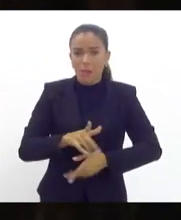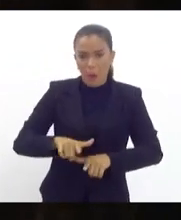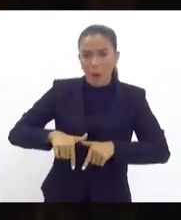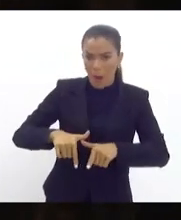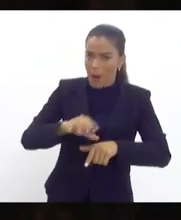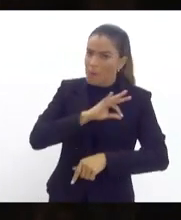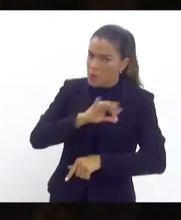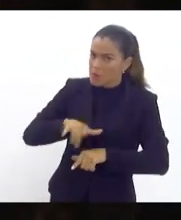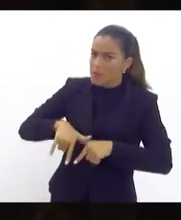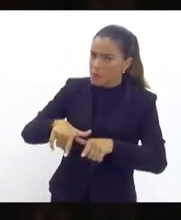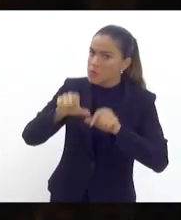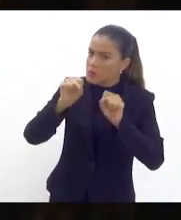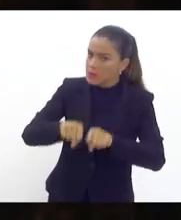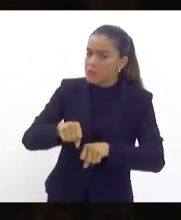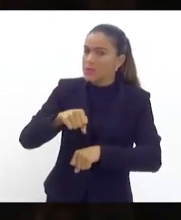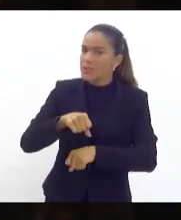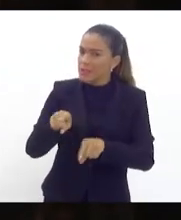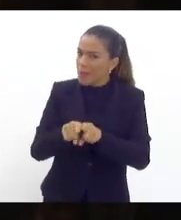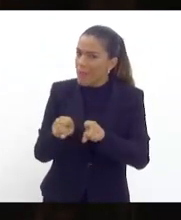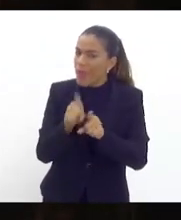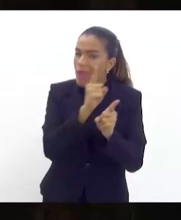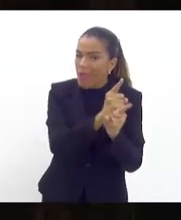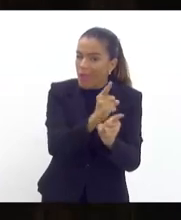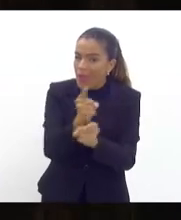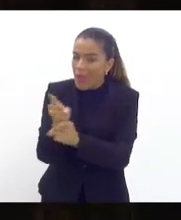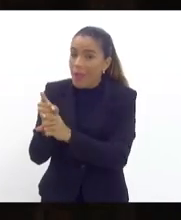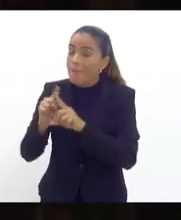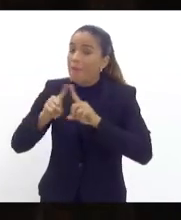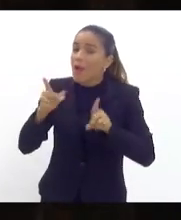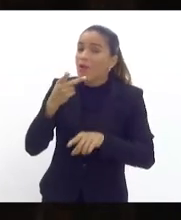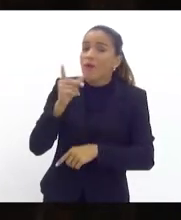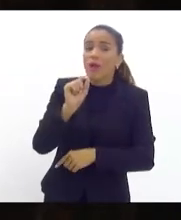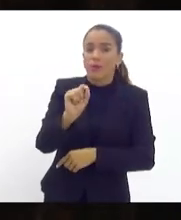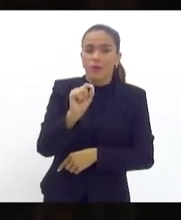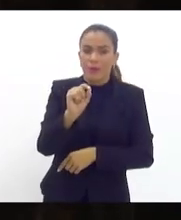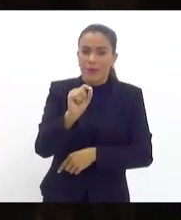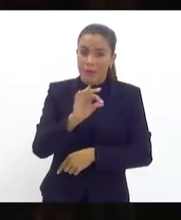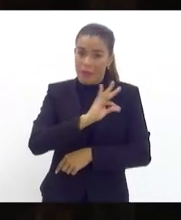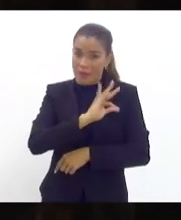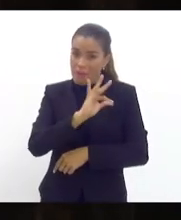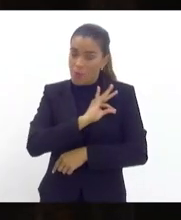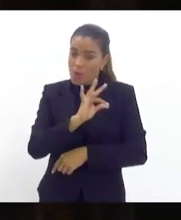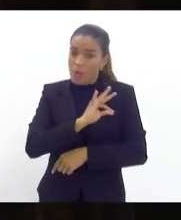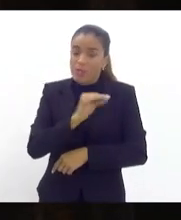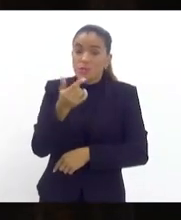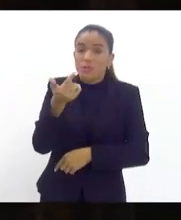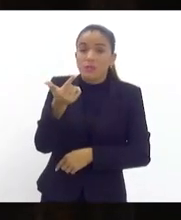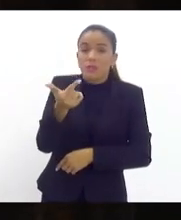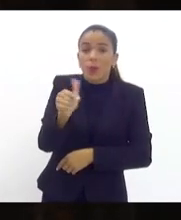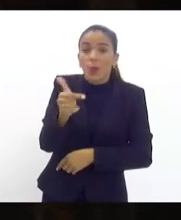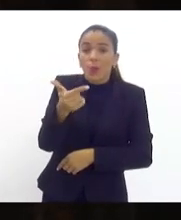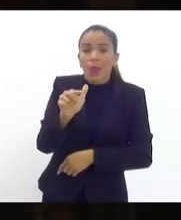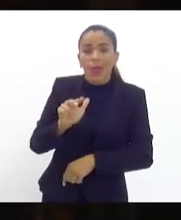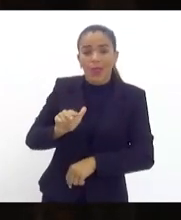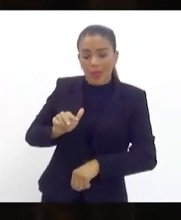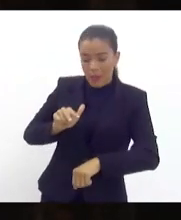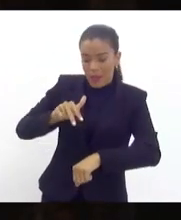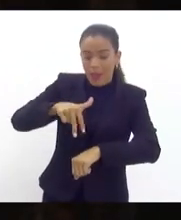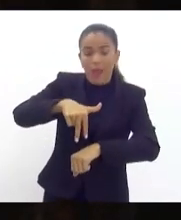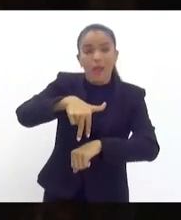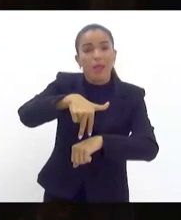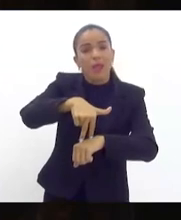nesse aspecto com inteligência e mapeamento agora o que eu quis dizer aqui é o seguinte a polícia ela não tem o protagonismo